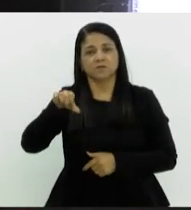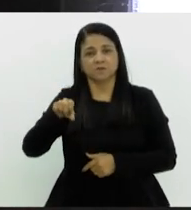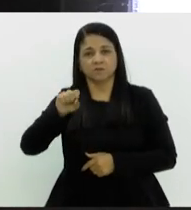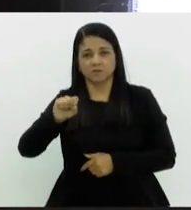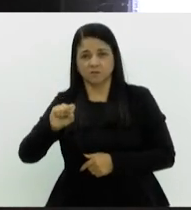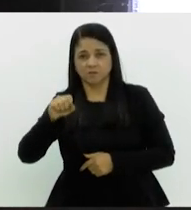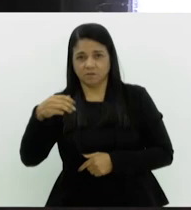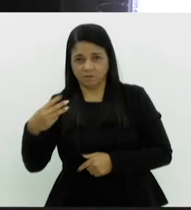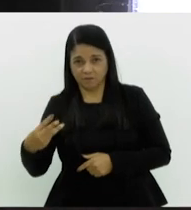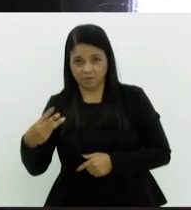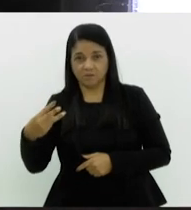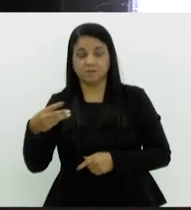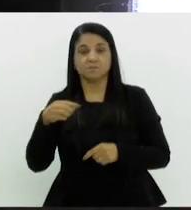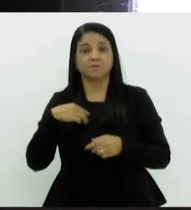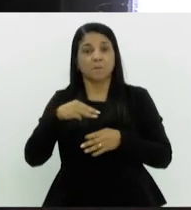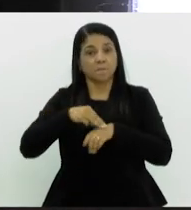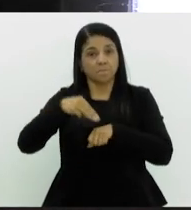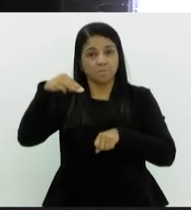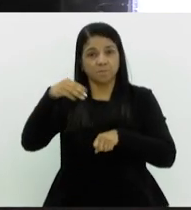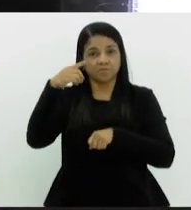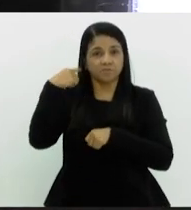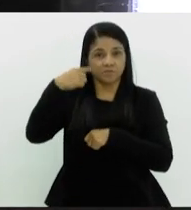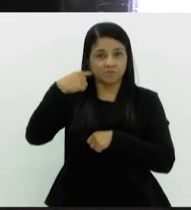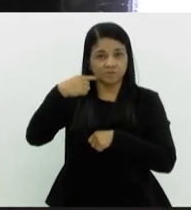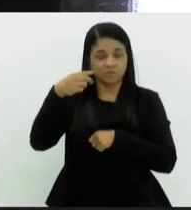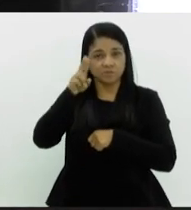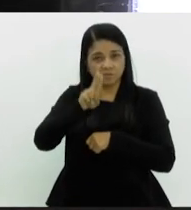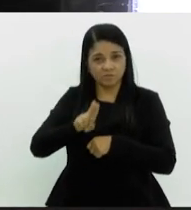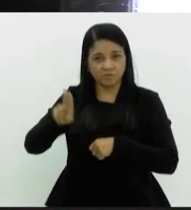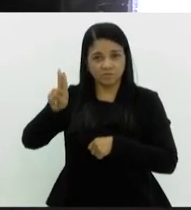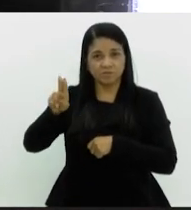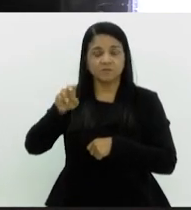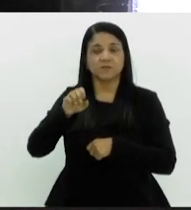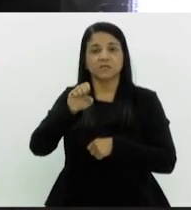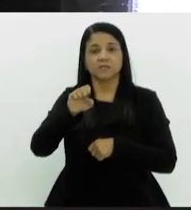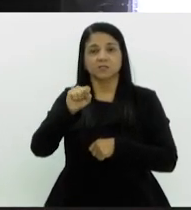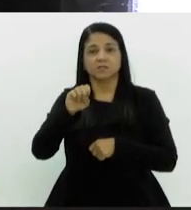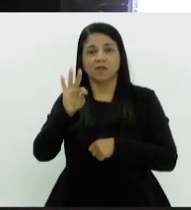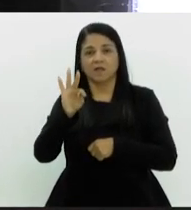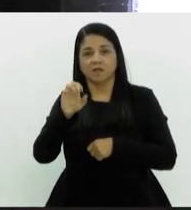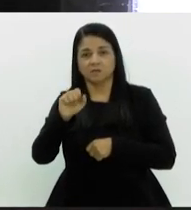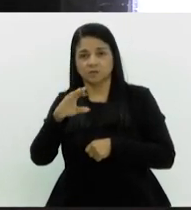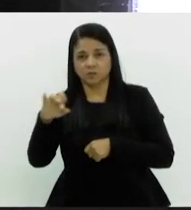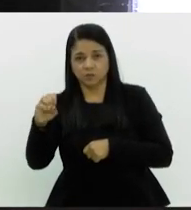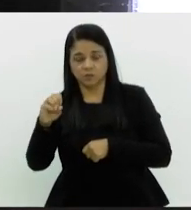1983. E mestre em Direito pela Universidade Estácio de Sá. Em